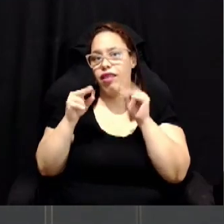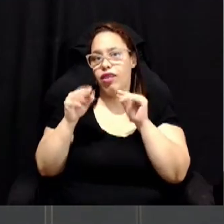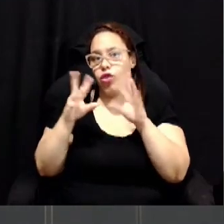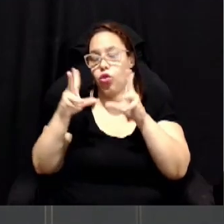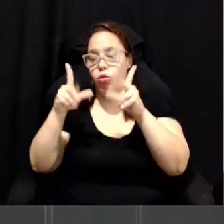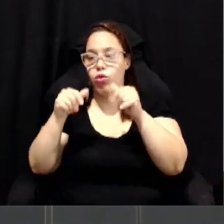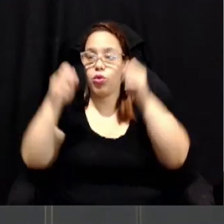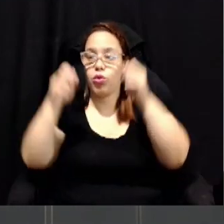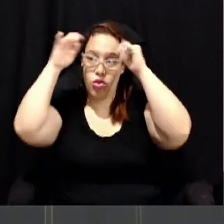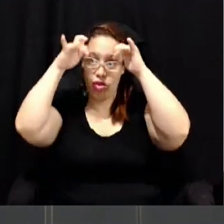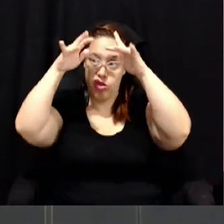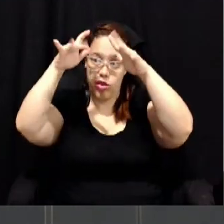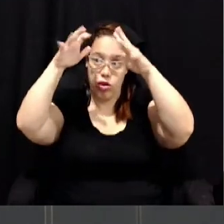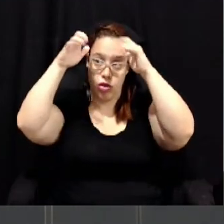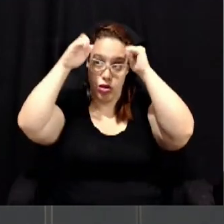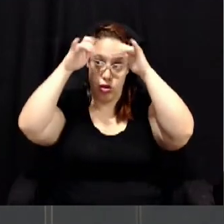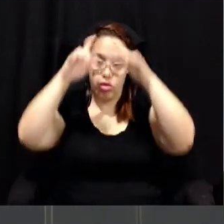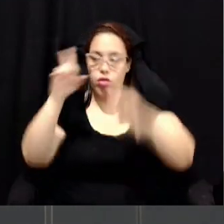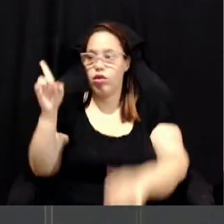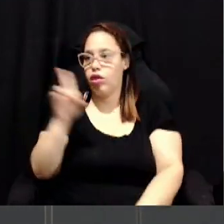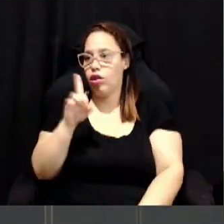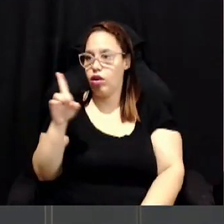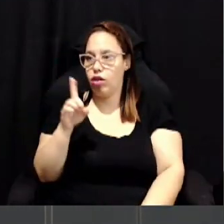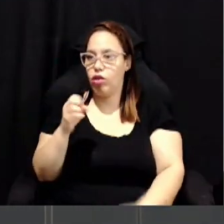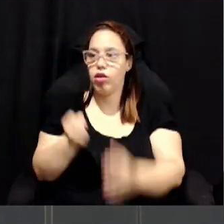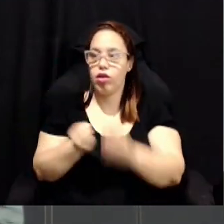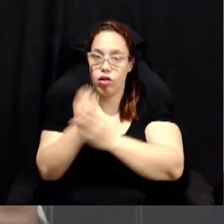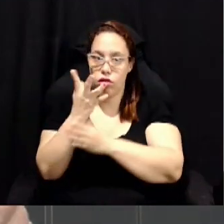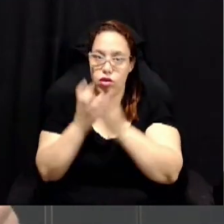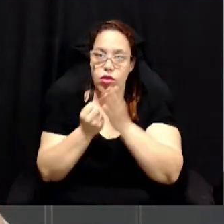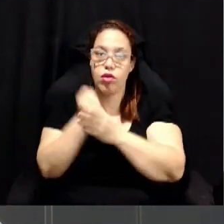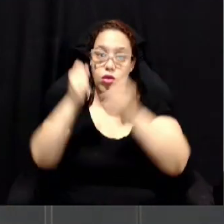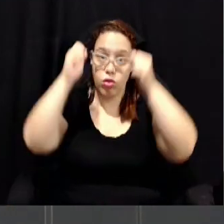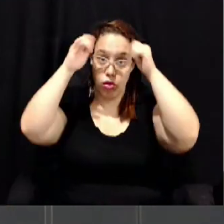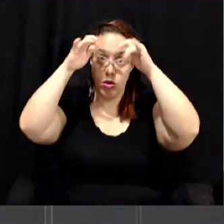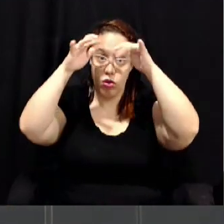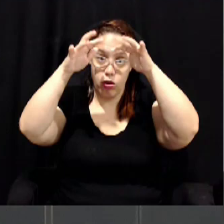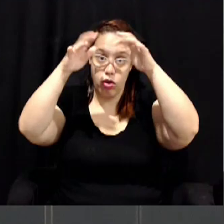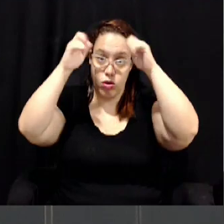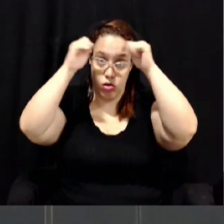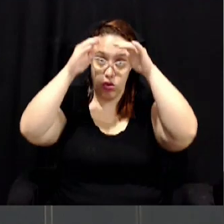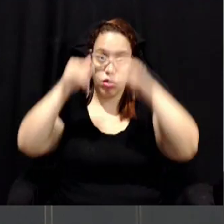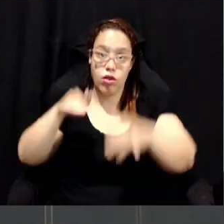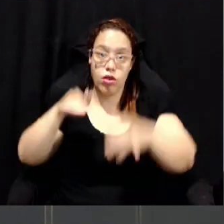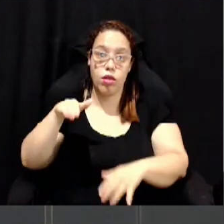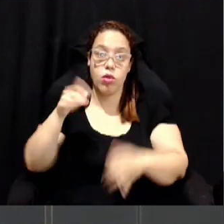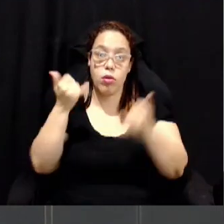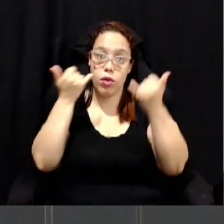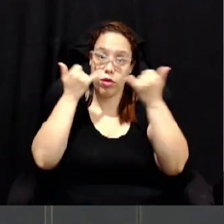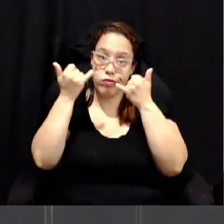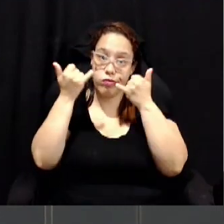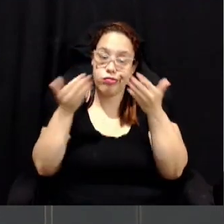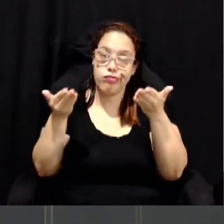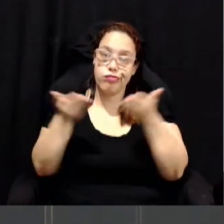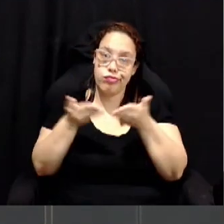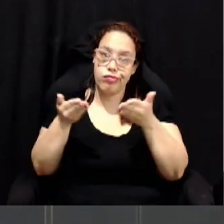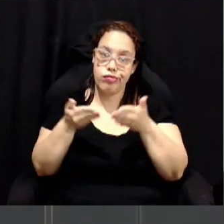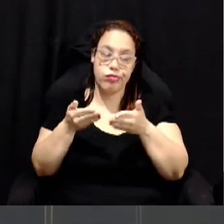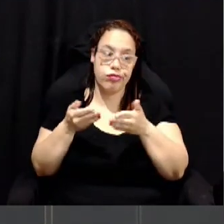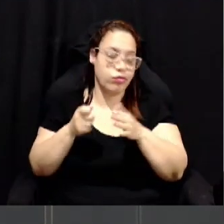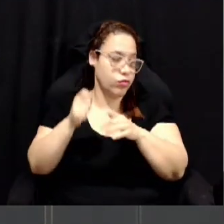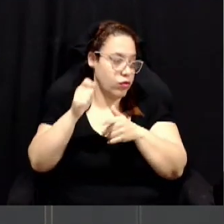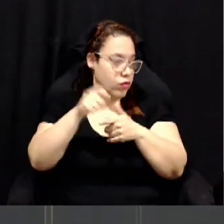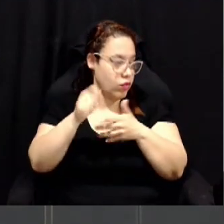Não, estão se descobrindo tantos autistas porque hoje temos mais informação. E hoje talvez os critérios diagnósticos